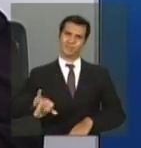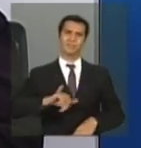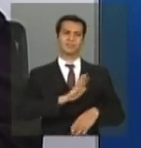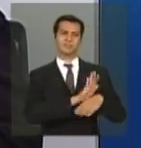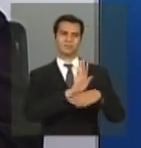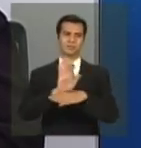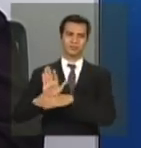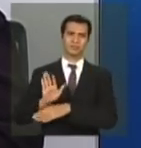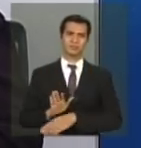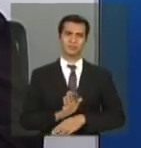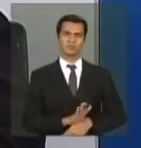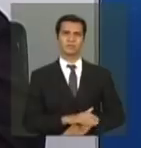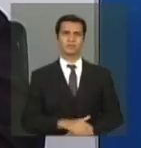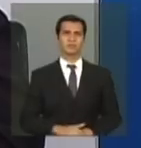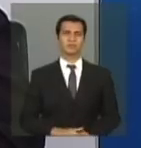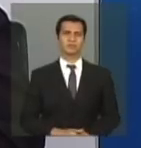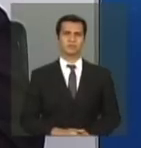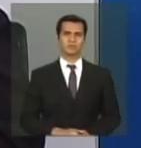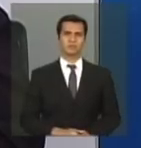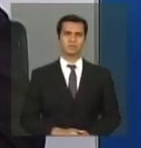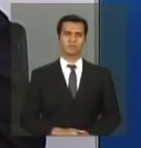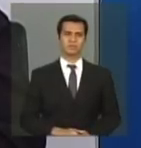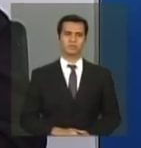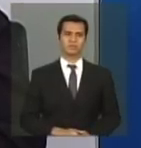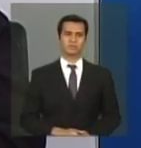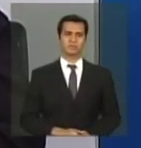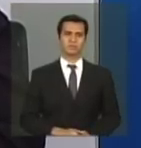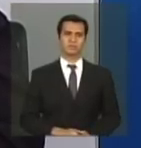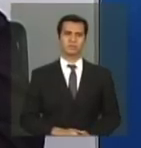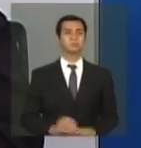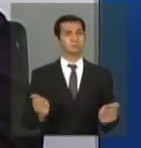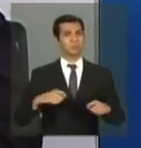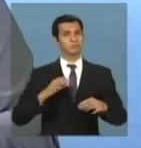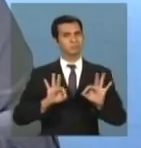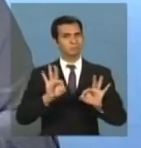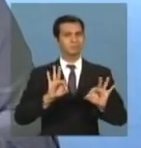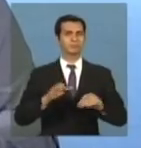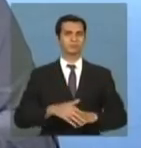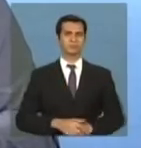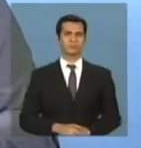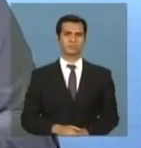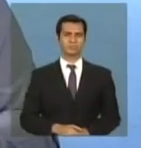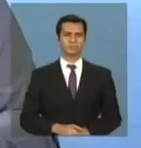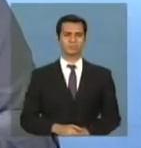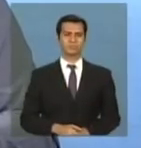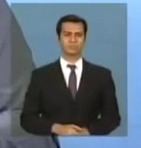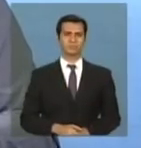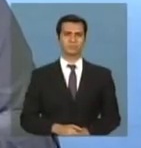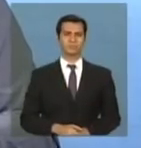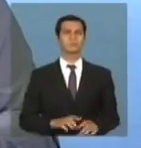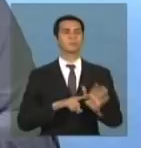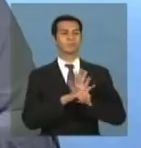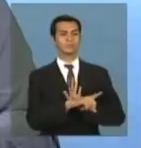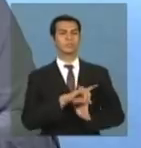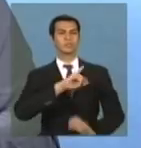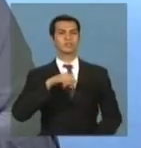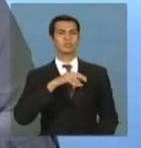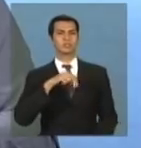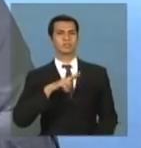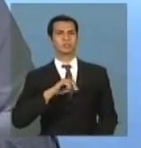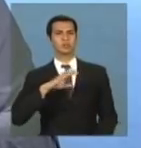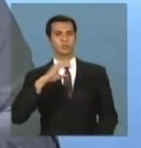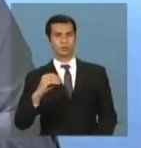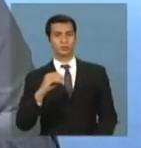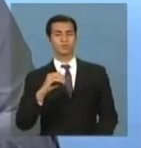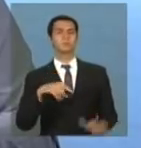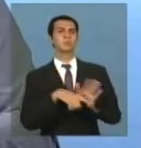gente, nesse trabalho que podemos estar desenvolvendo. Jânio, para fechar, então, qual é o